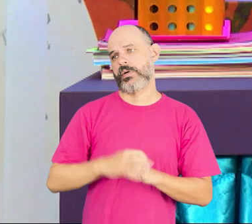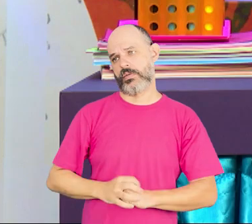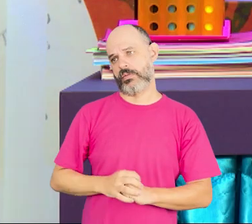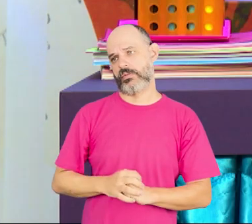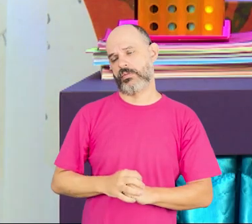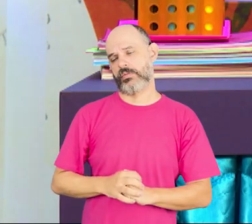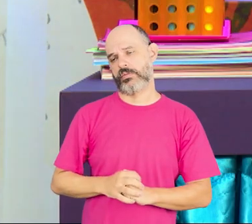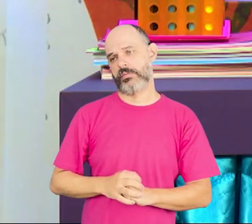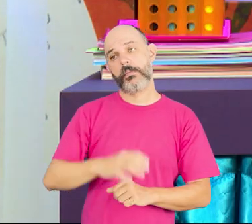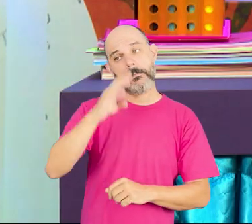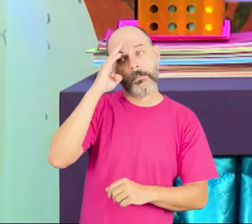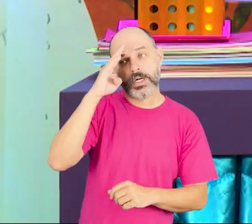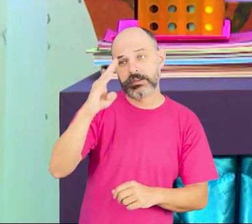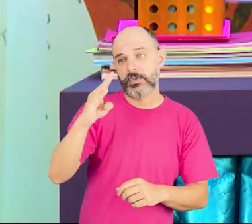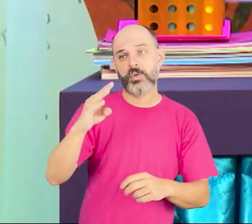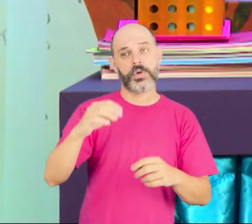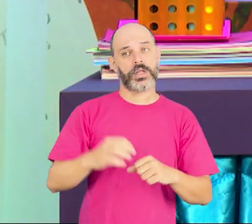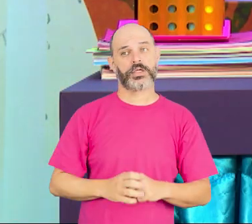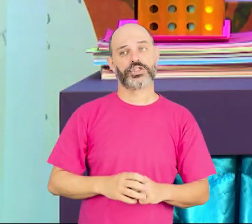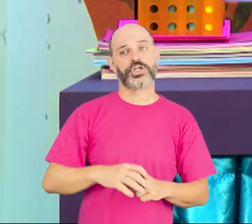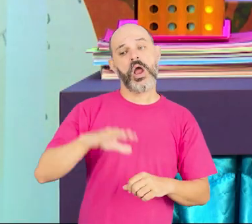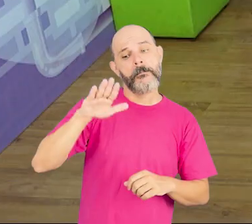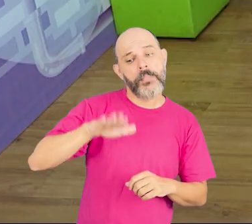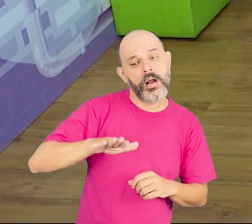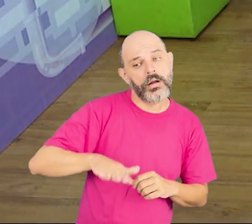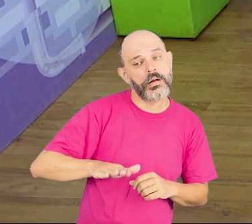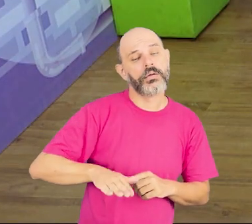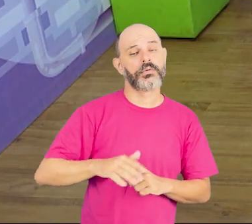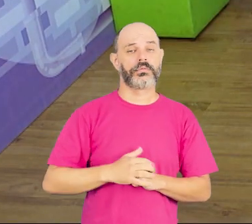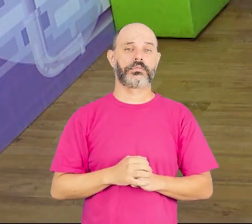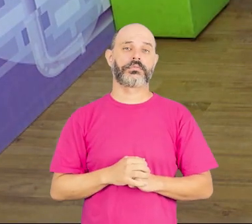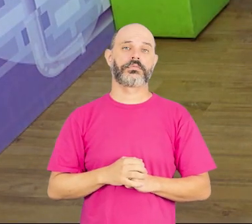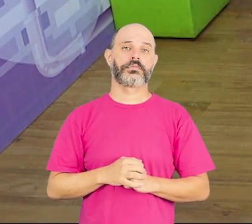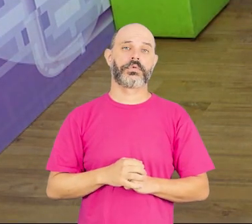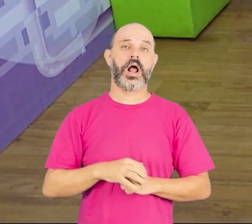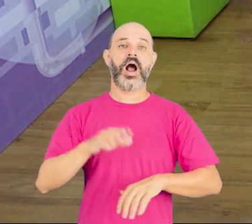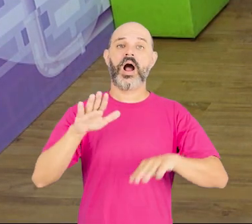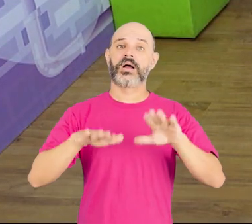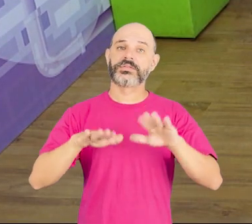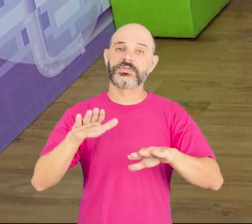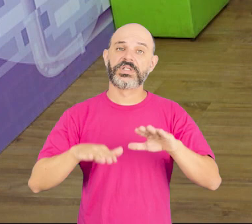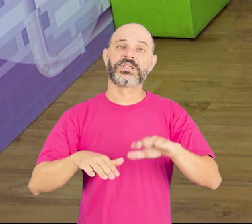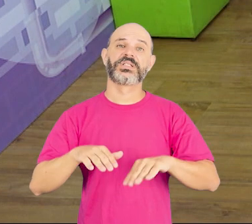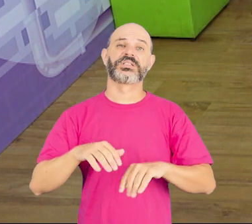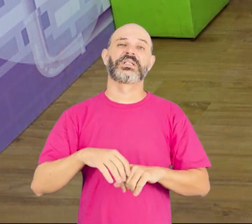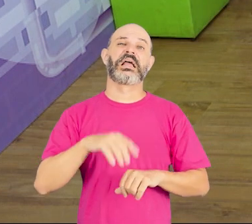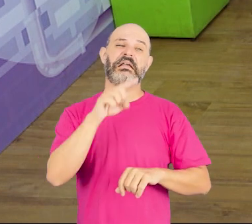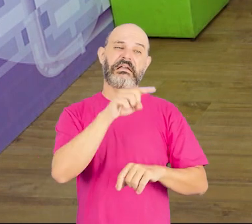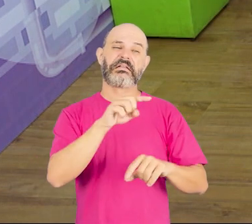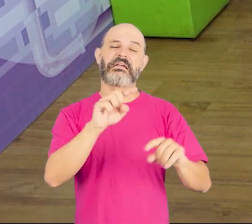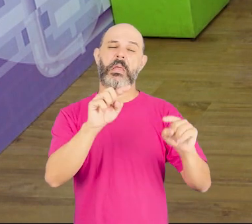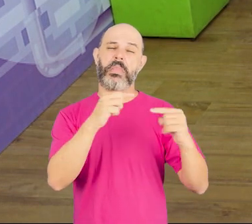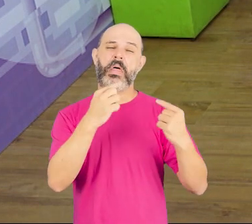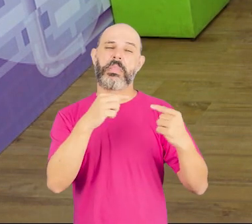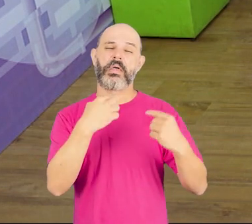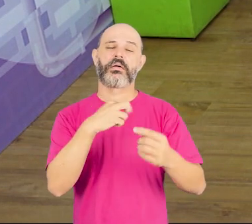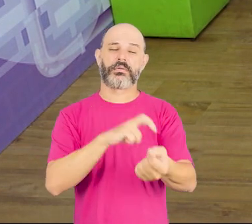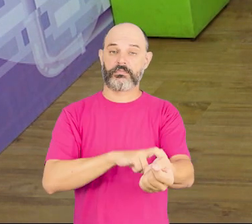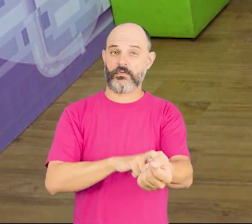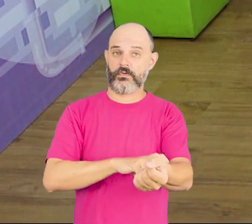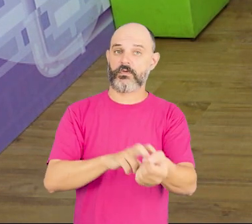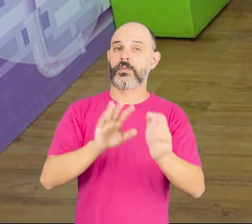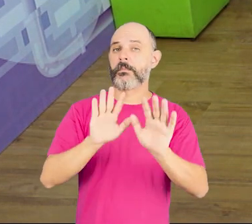irmãozinhos, principalmente se forem os menores. Às vezes eu sei que eles irritam a